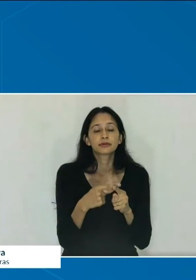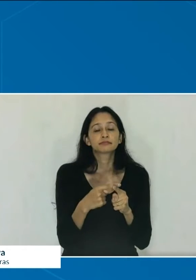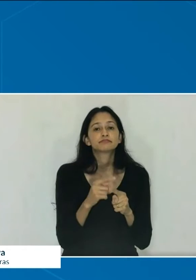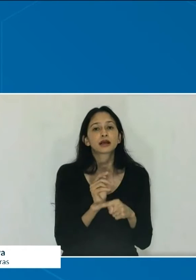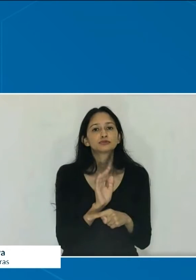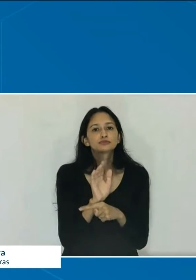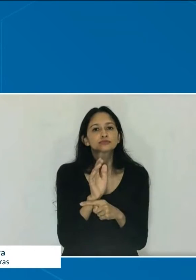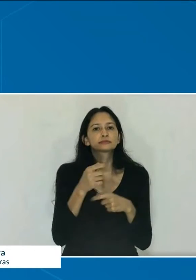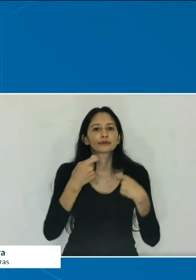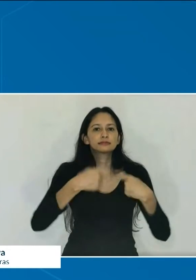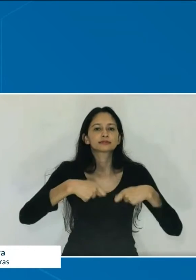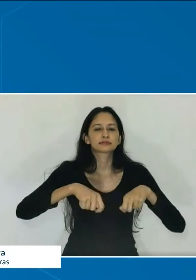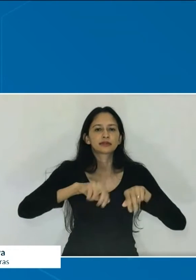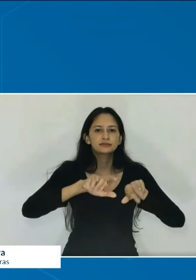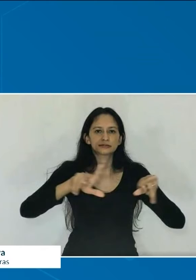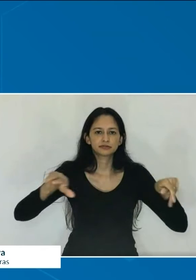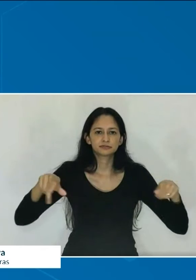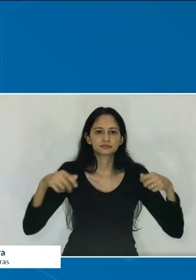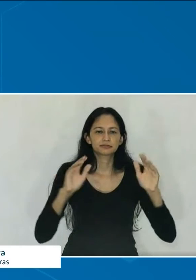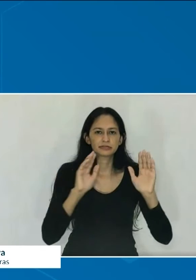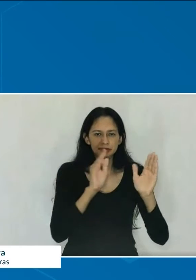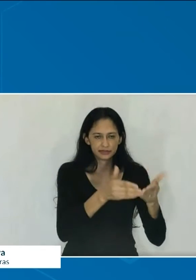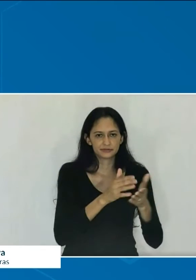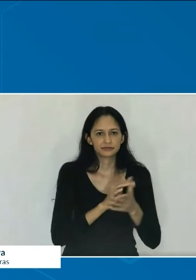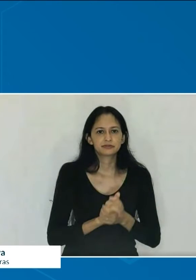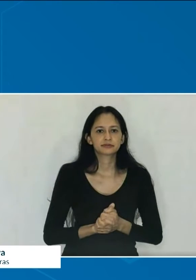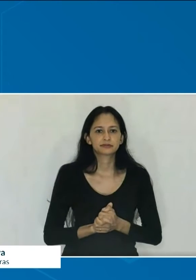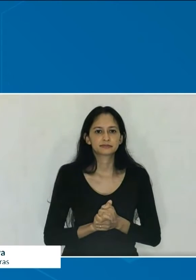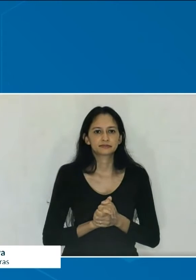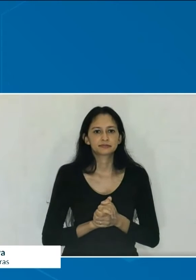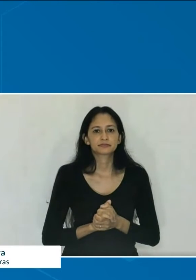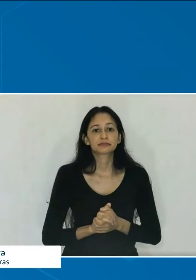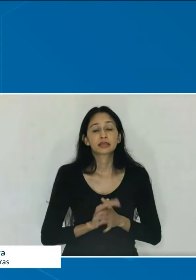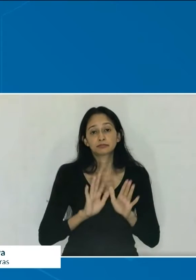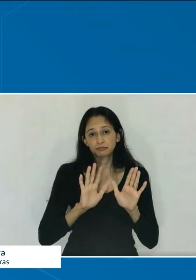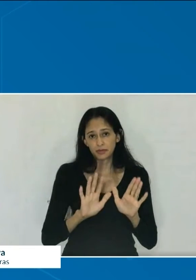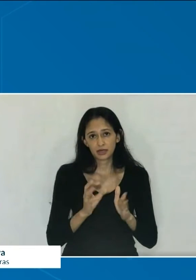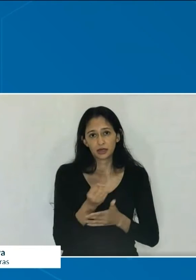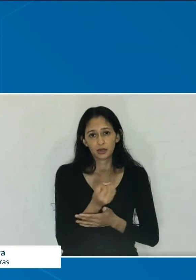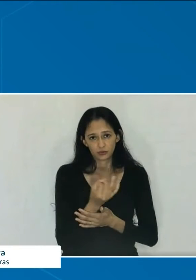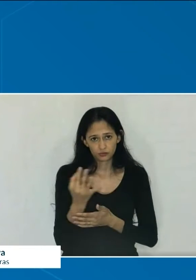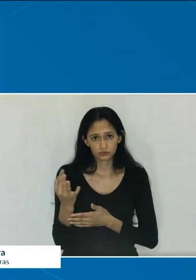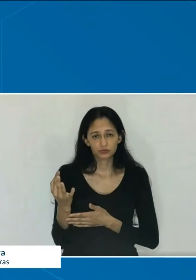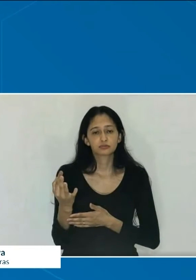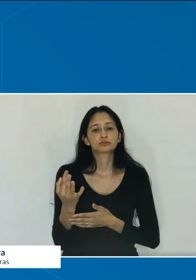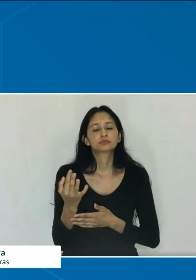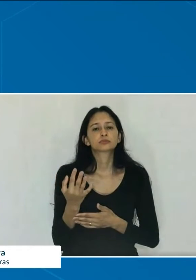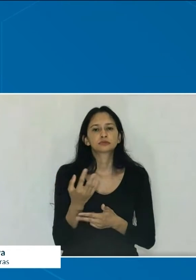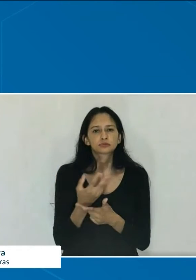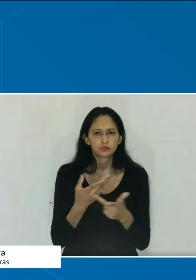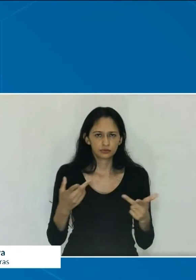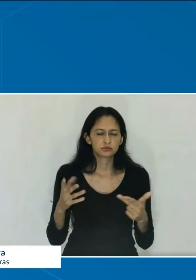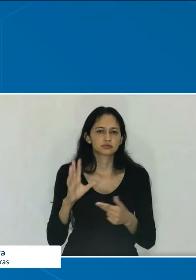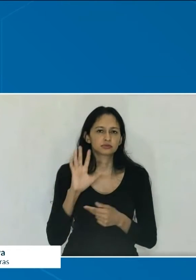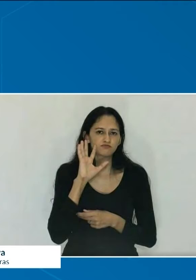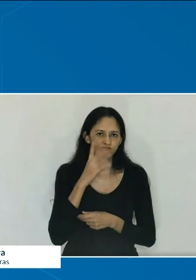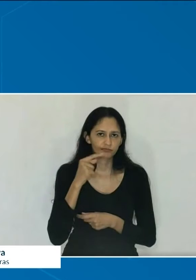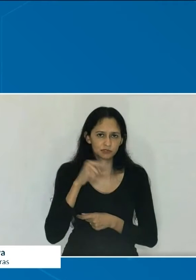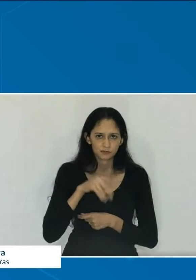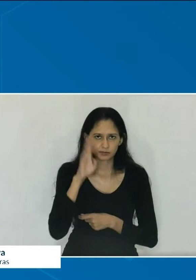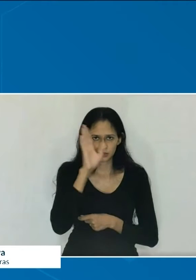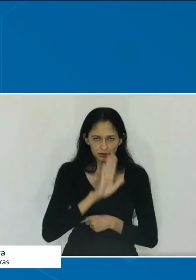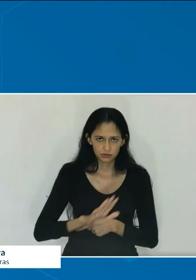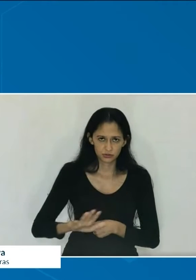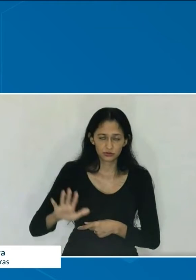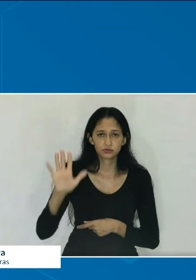específica. No entanto, algumas ações já estão sendo tomadas no Brasil, no mundo inteiro,